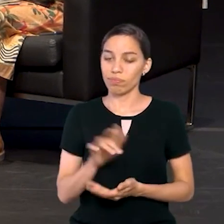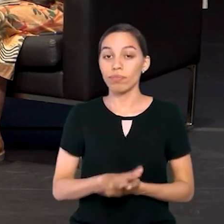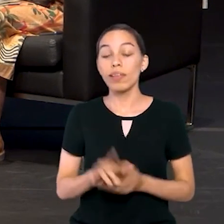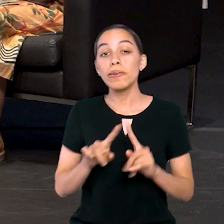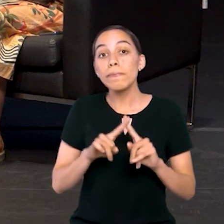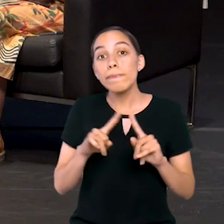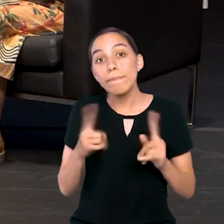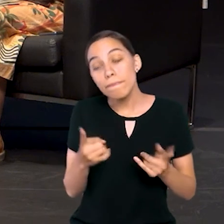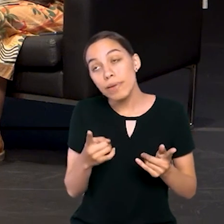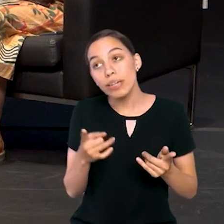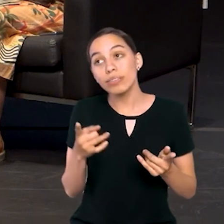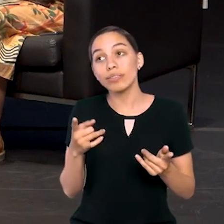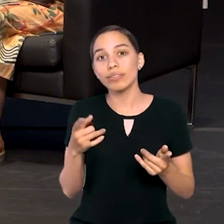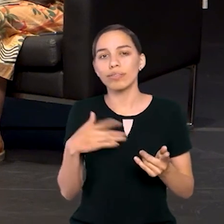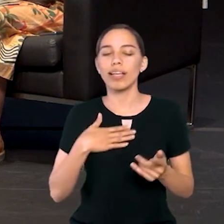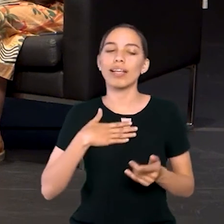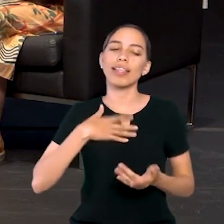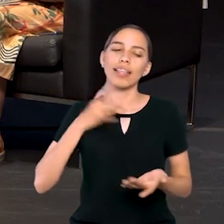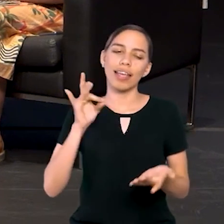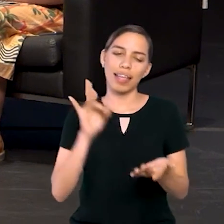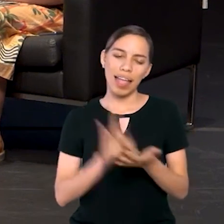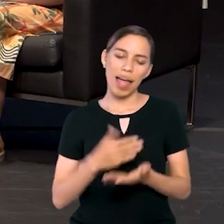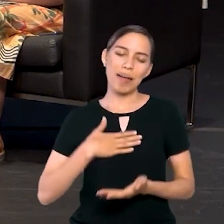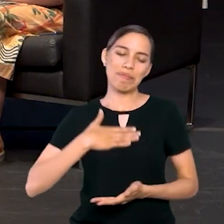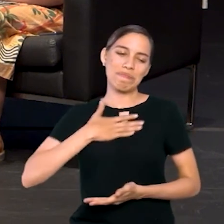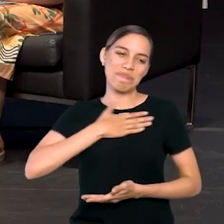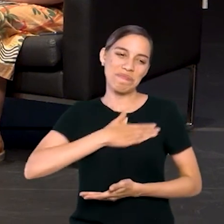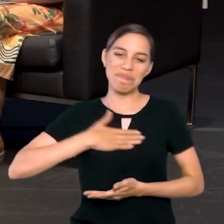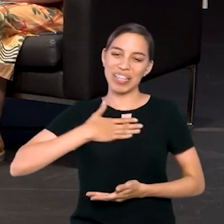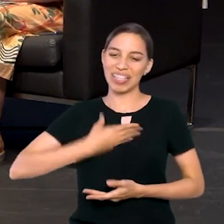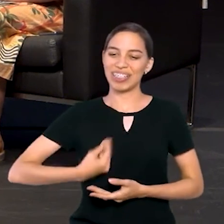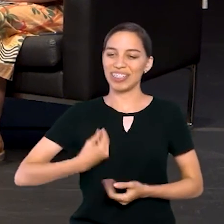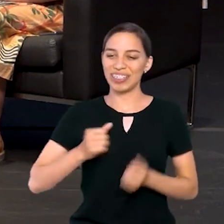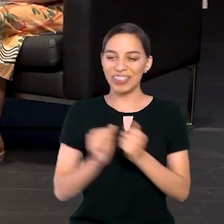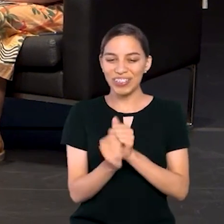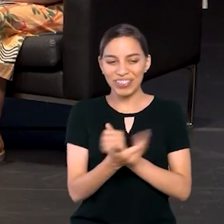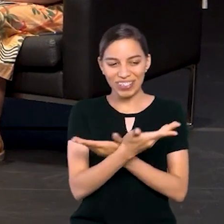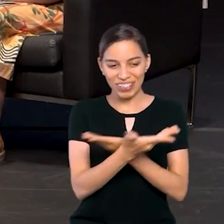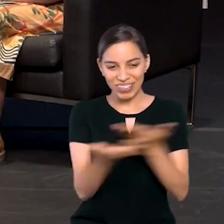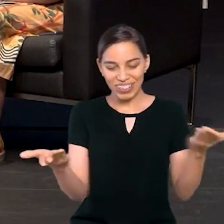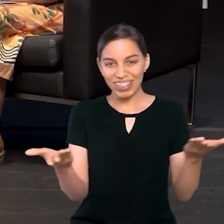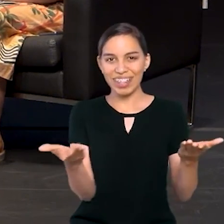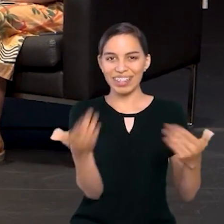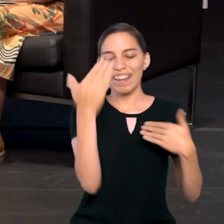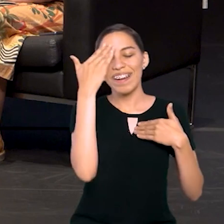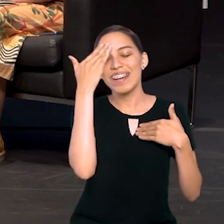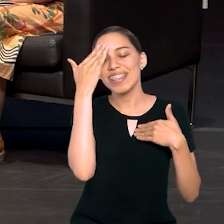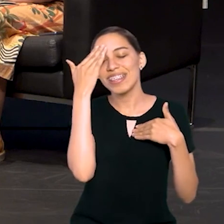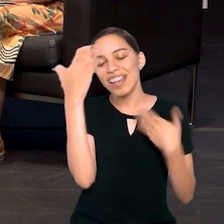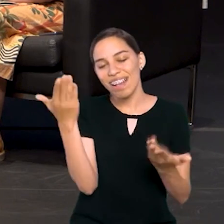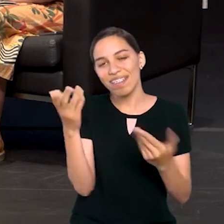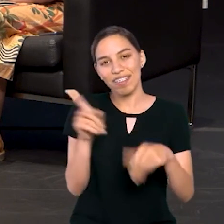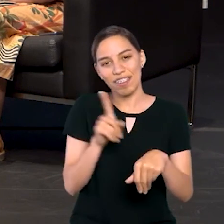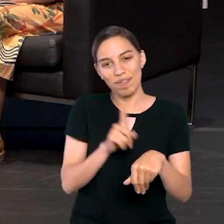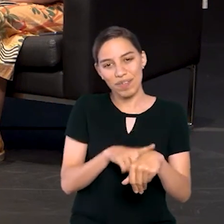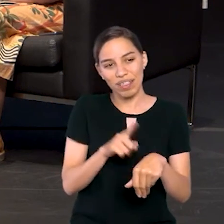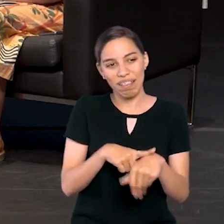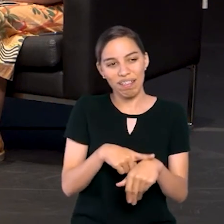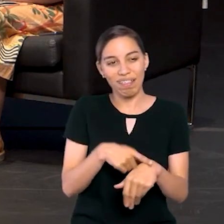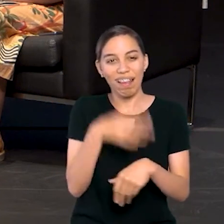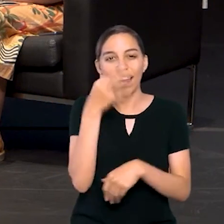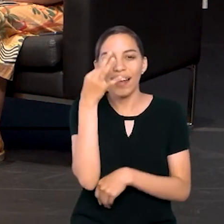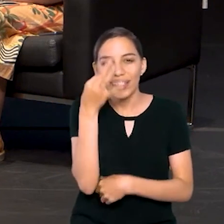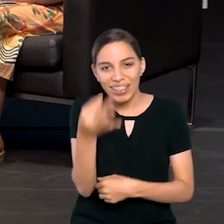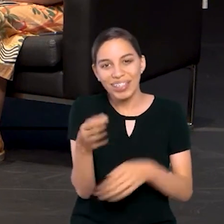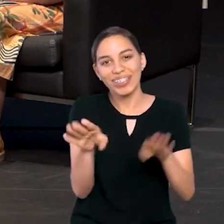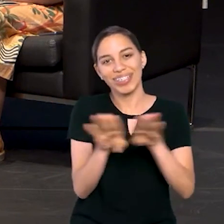Mas, de fato, foi um prazer enorme estar aqui com vocês. E eu agradeço pelo tempo, pela escuta.